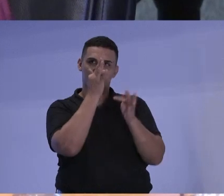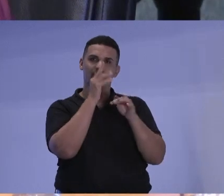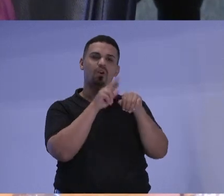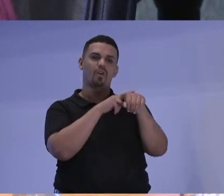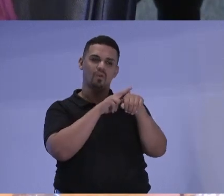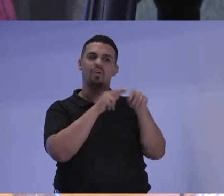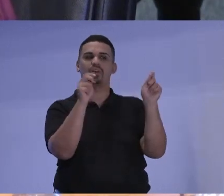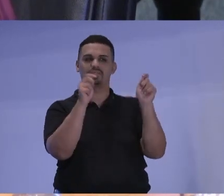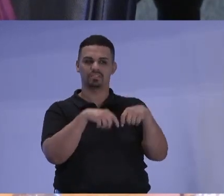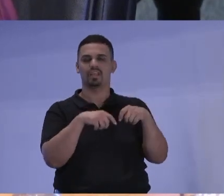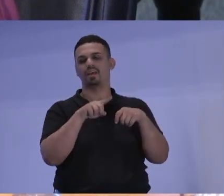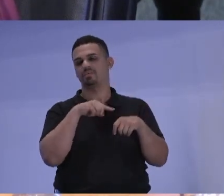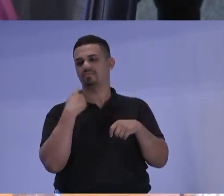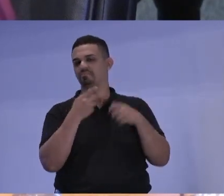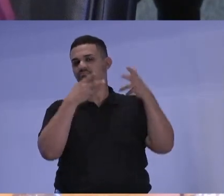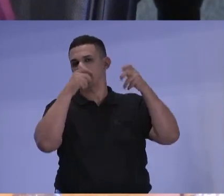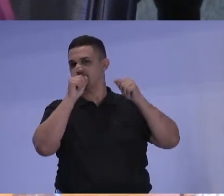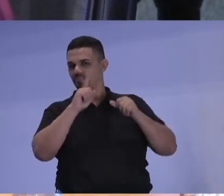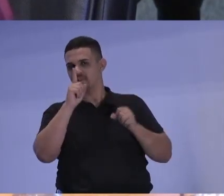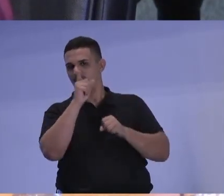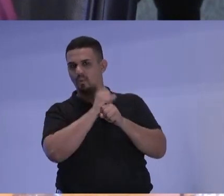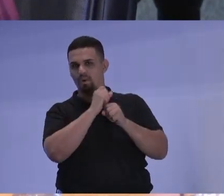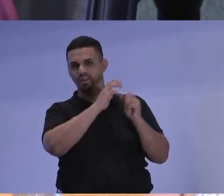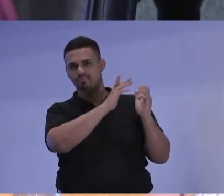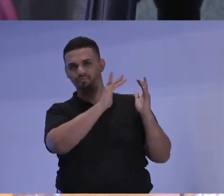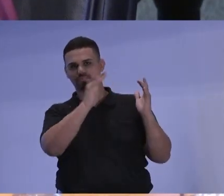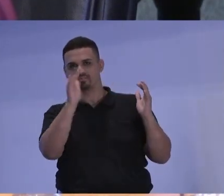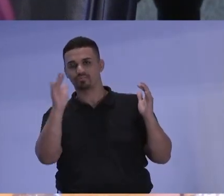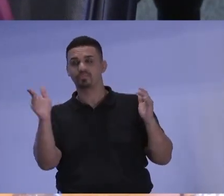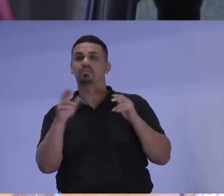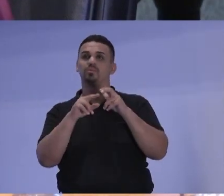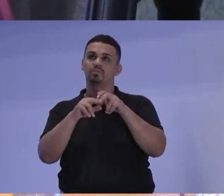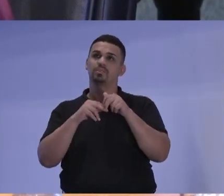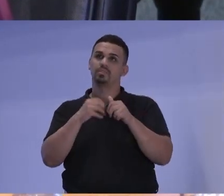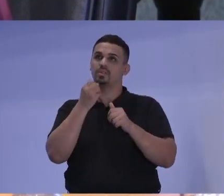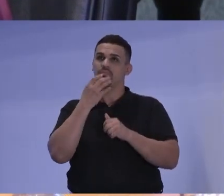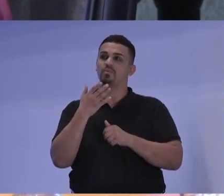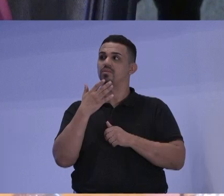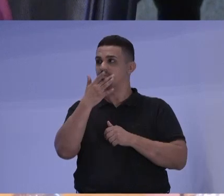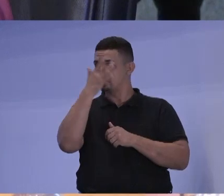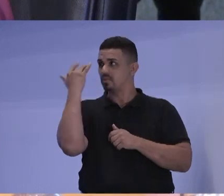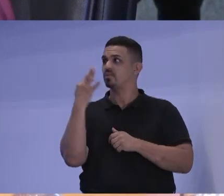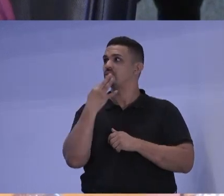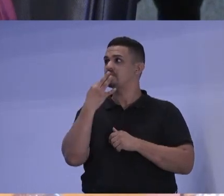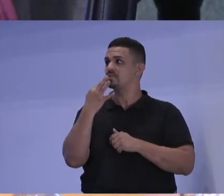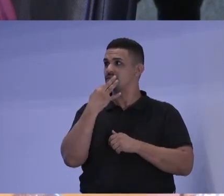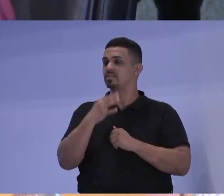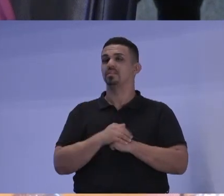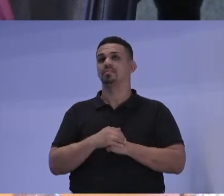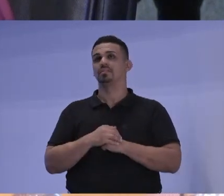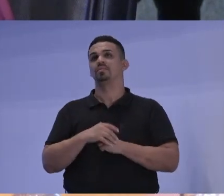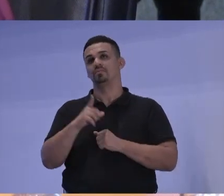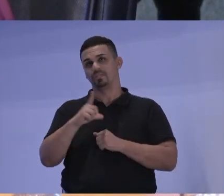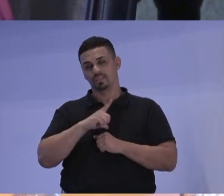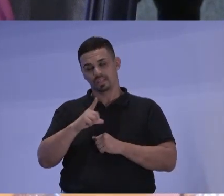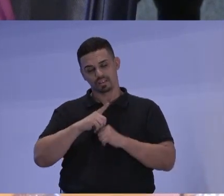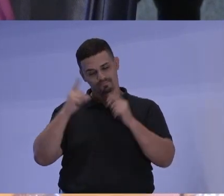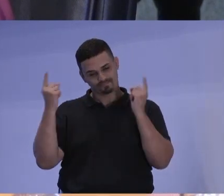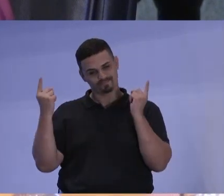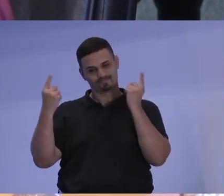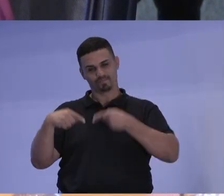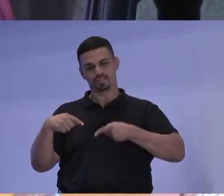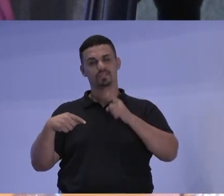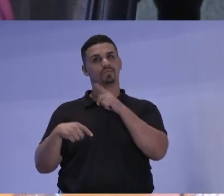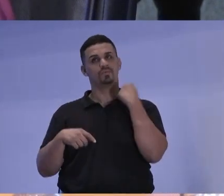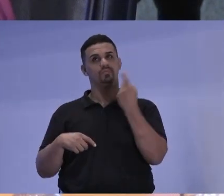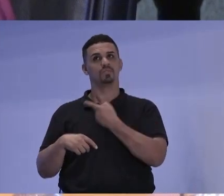pessoas conheçam hanseníase para diagnosticar e tratem para curar. Então, tem sido um desafio para a gente, mas